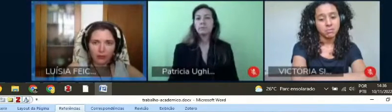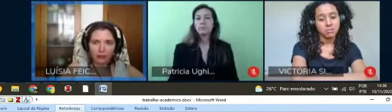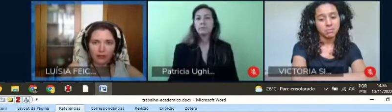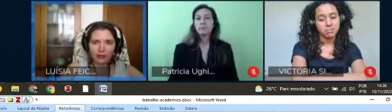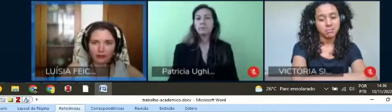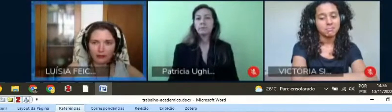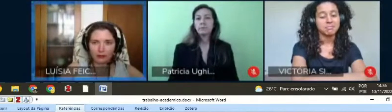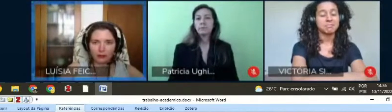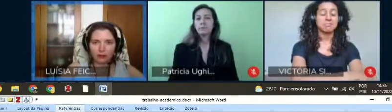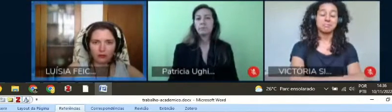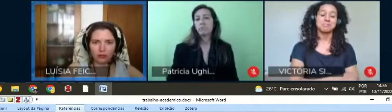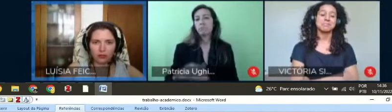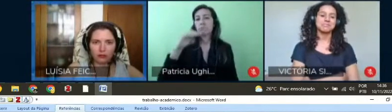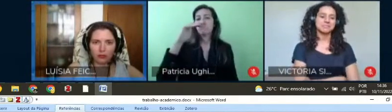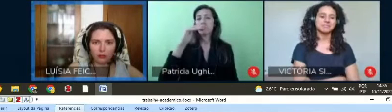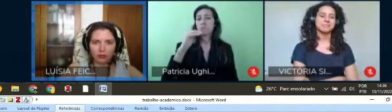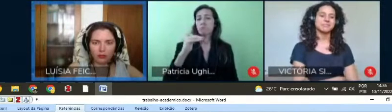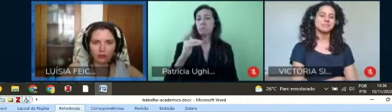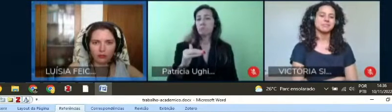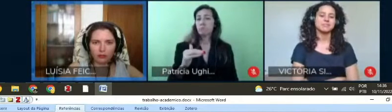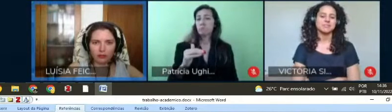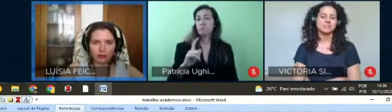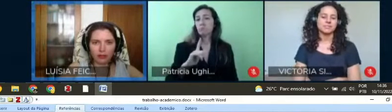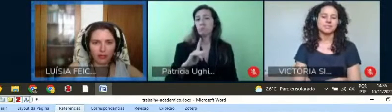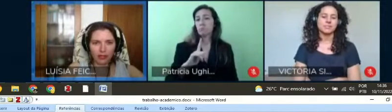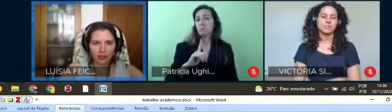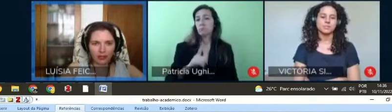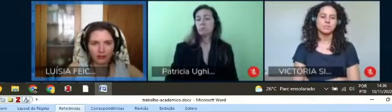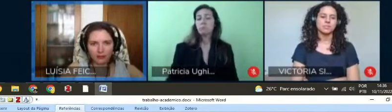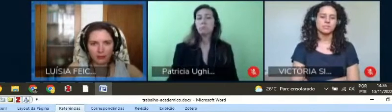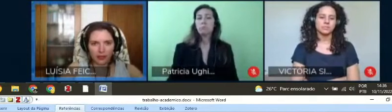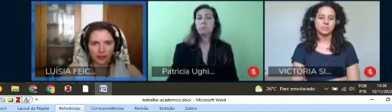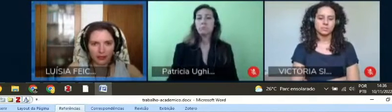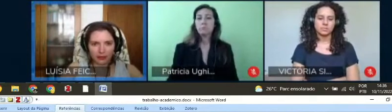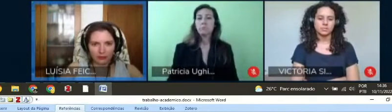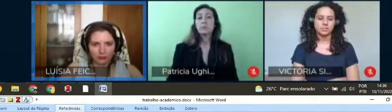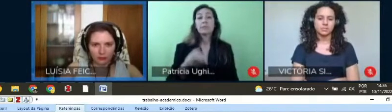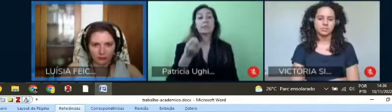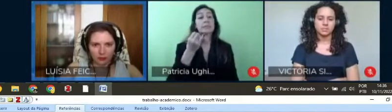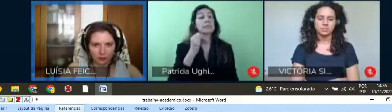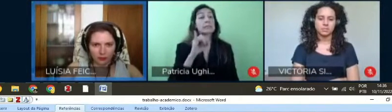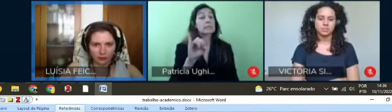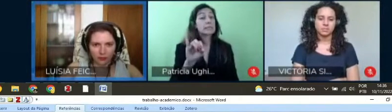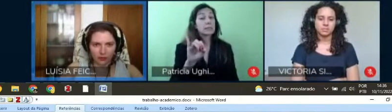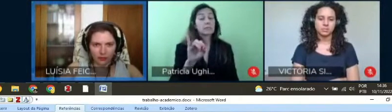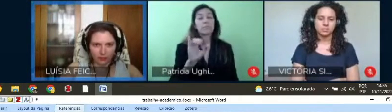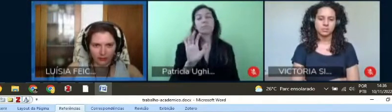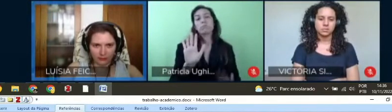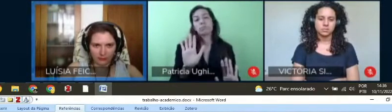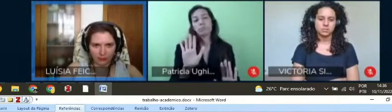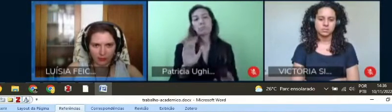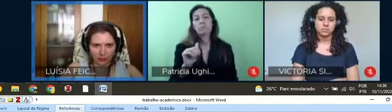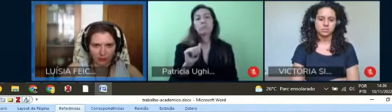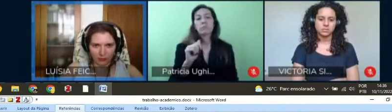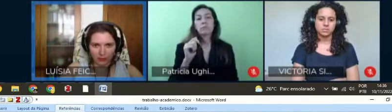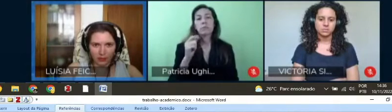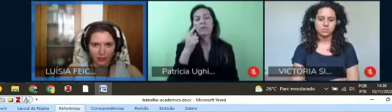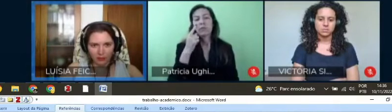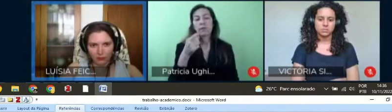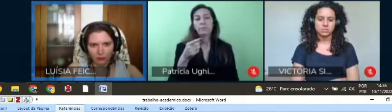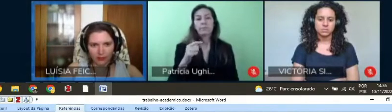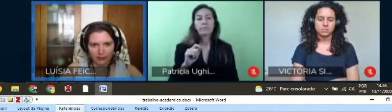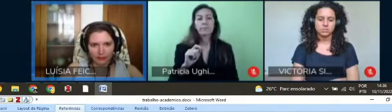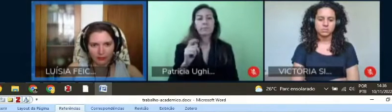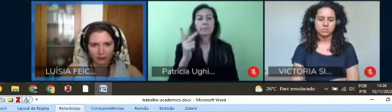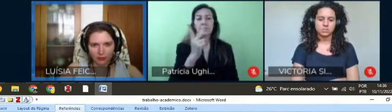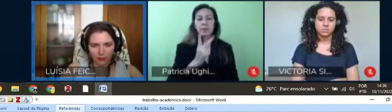Eu tenho a minha lista de ilustrações. E se por acaso, agora eu vou aqui nessa figura 4,